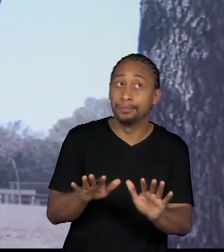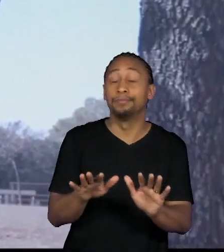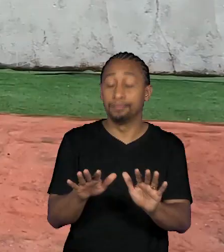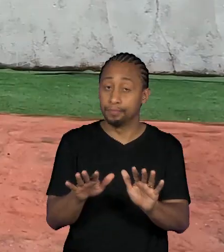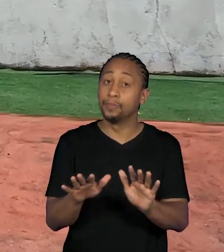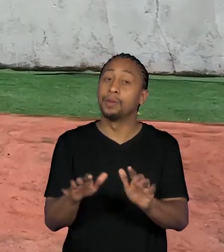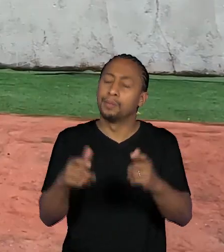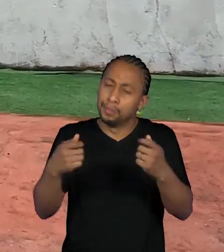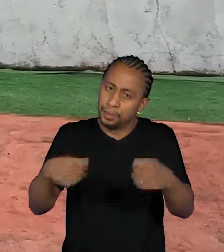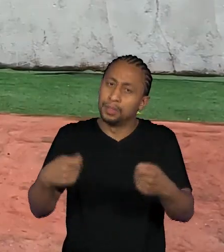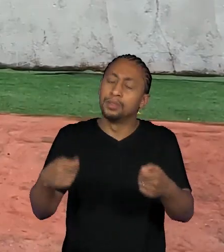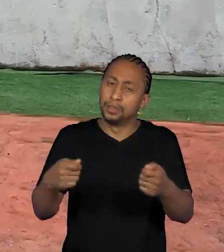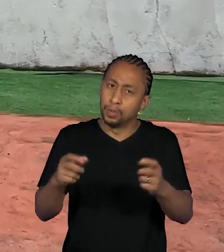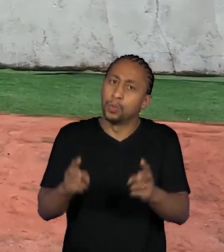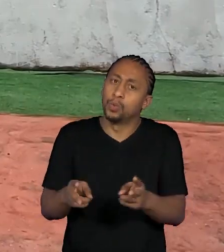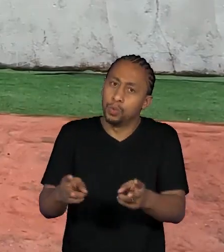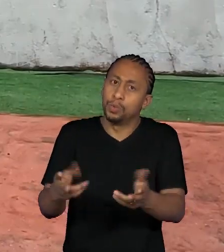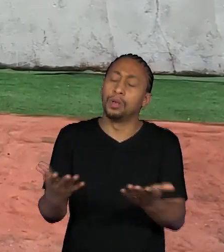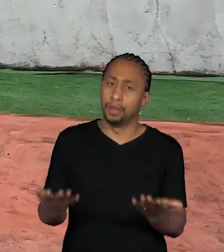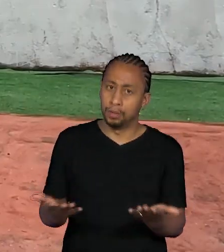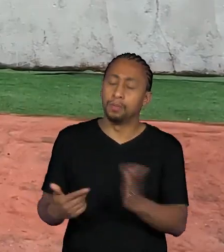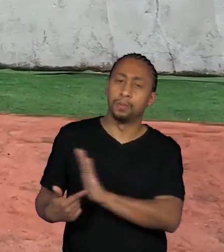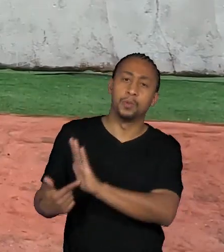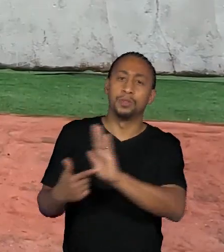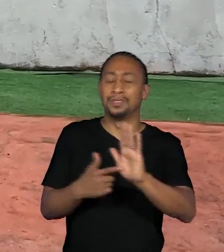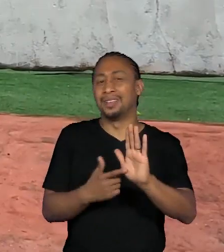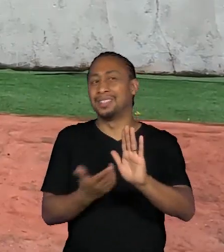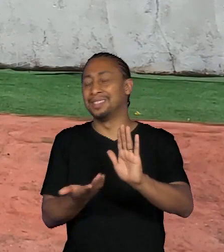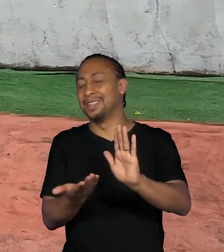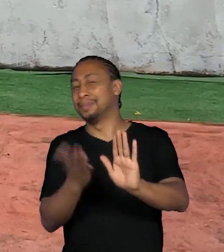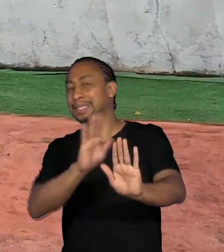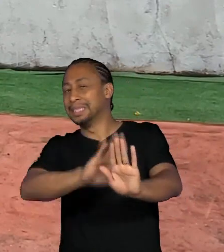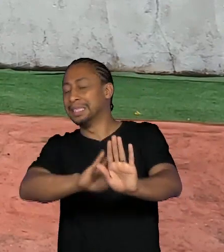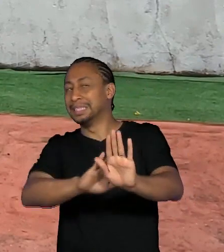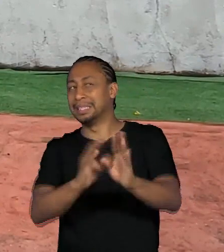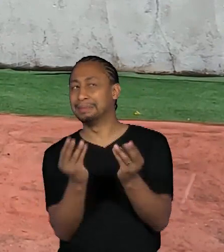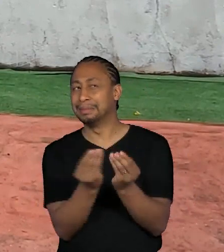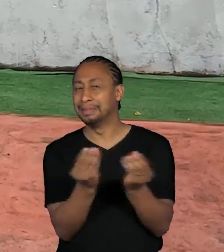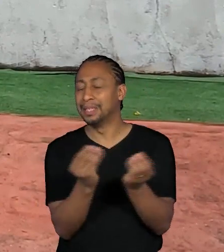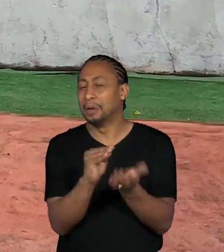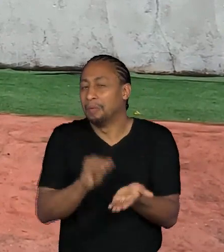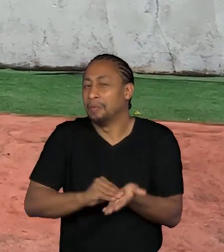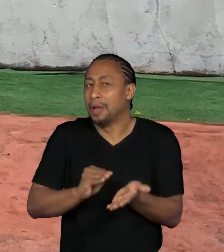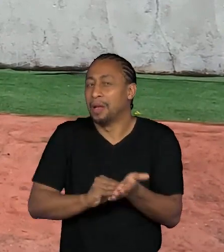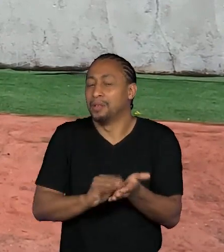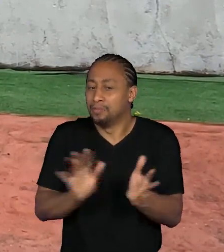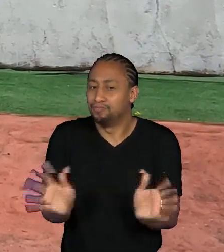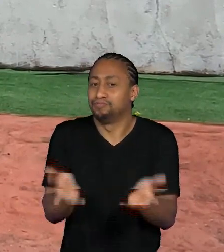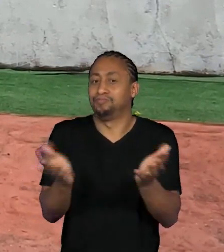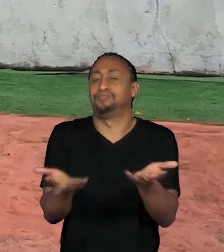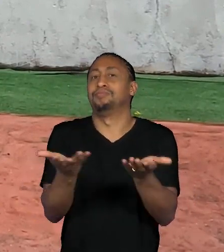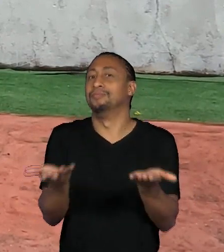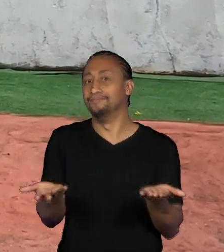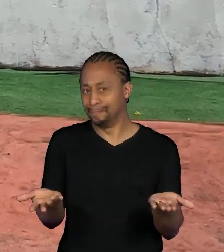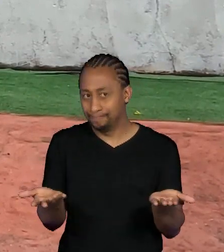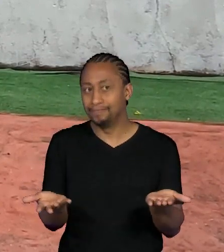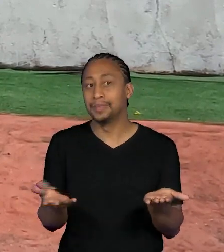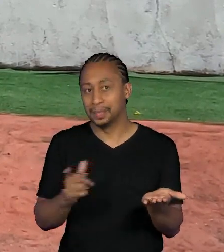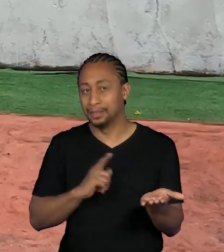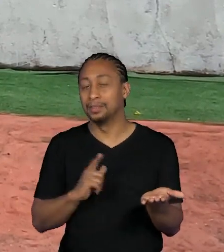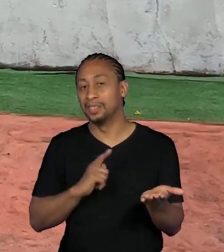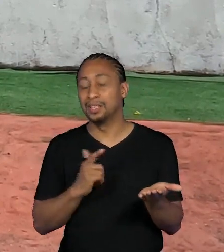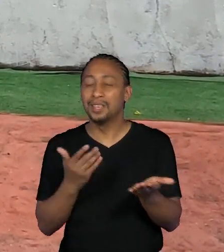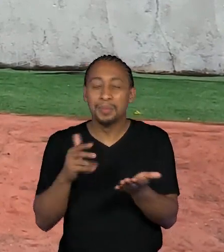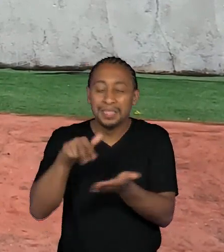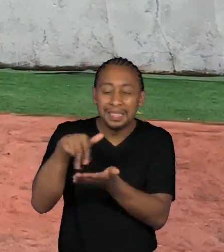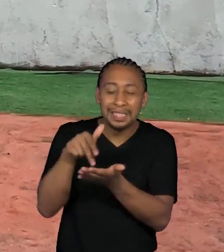de fazer a crítica em relação à superficialidade disso, né? Existe um nível de superfície,